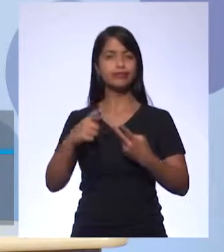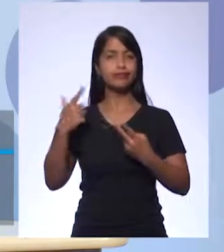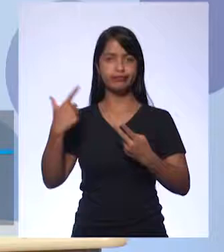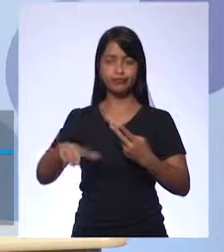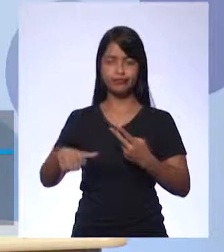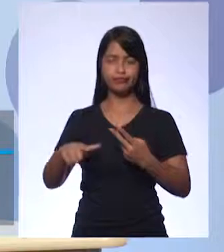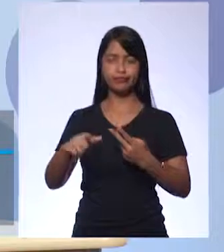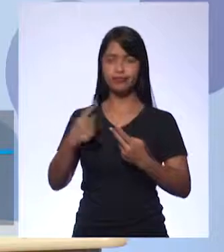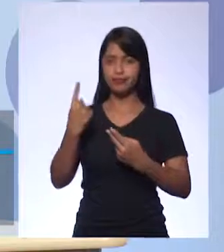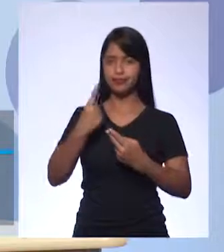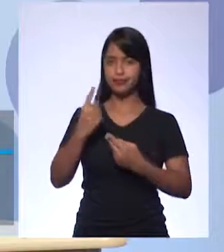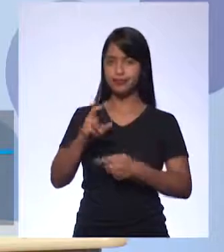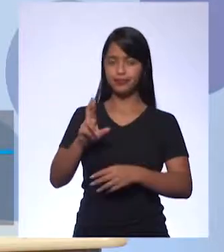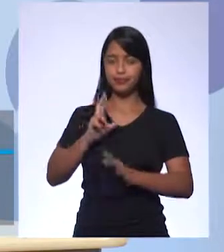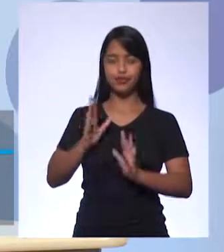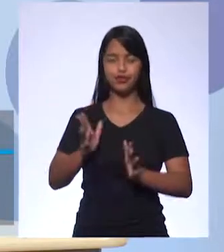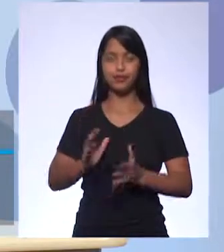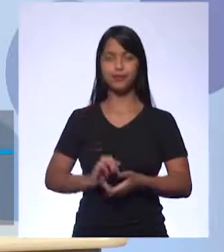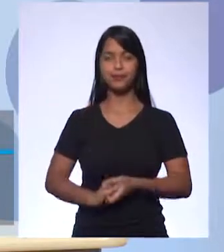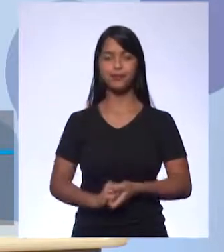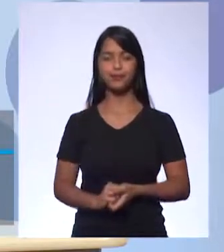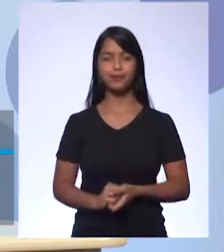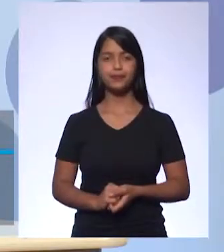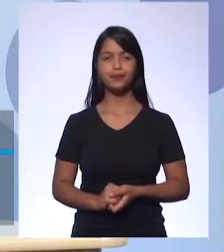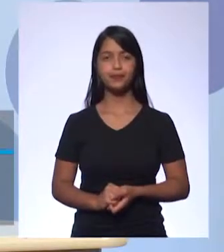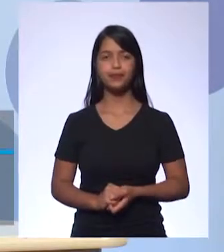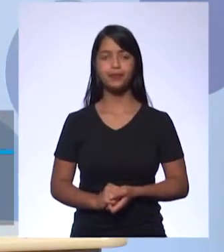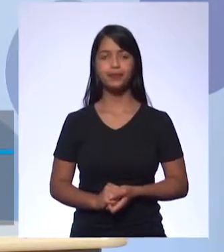fazia parte lá da primeira parte, eu acho, né? Sim.